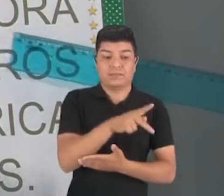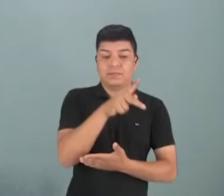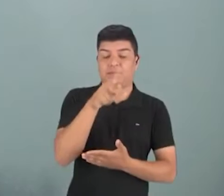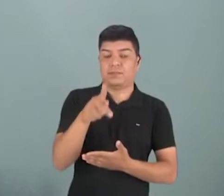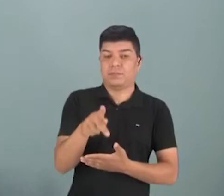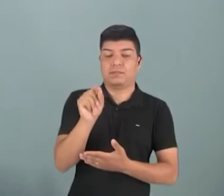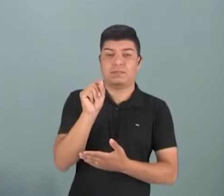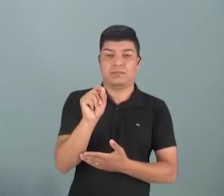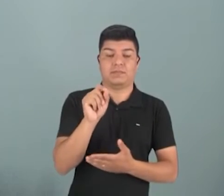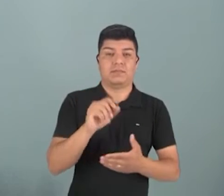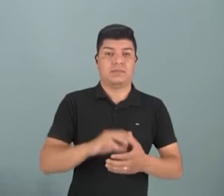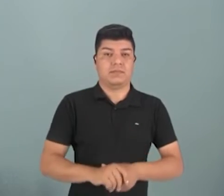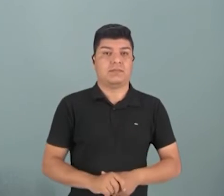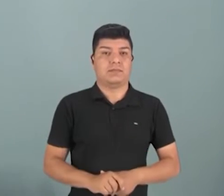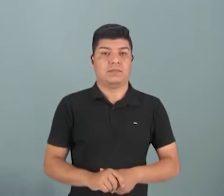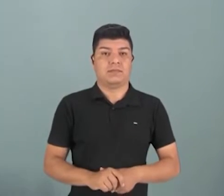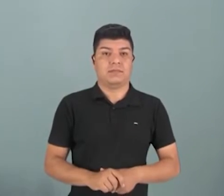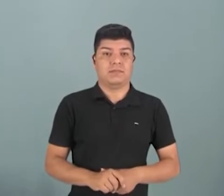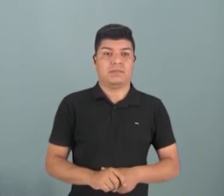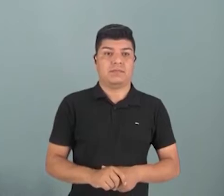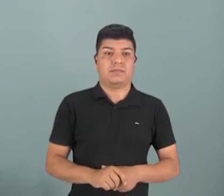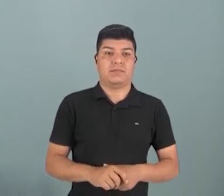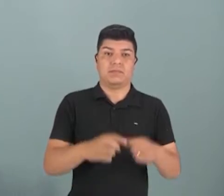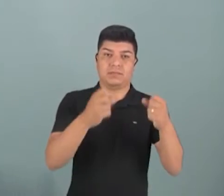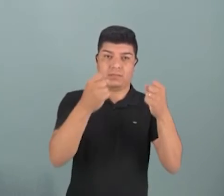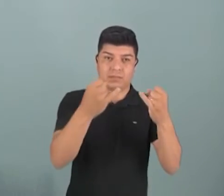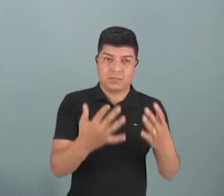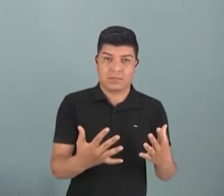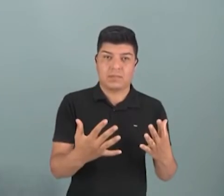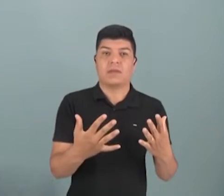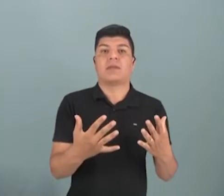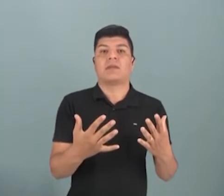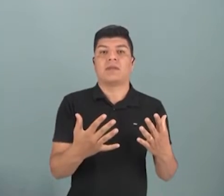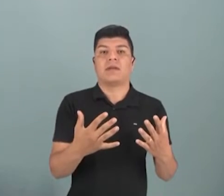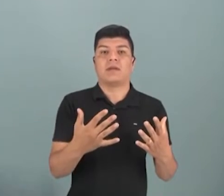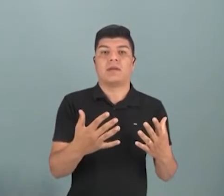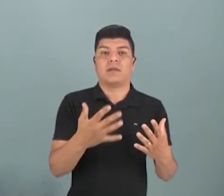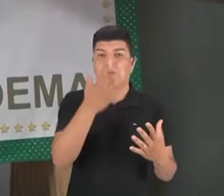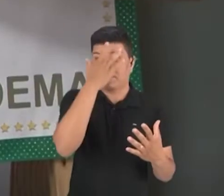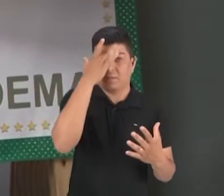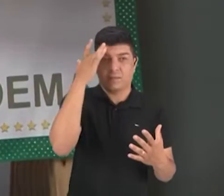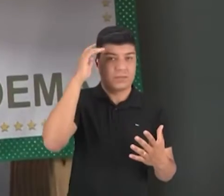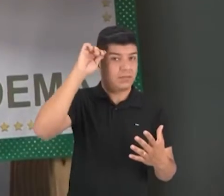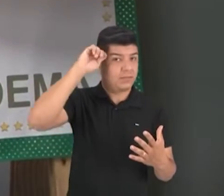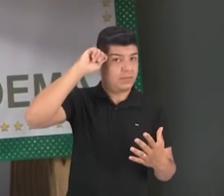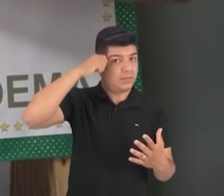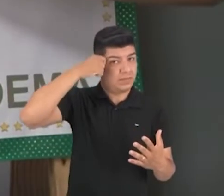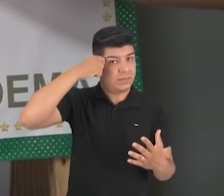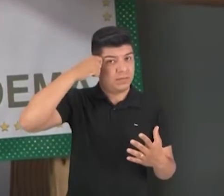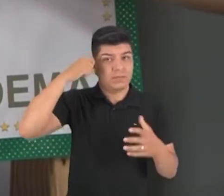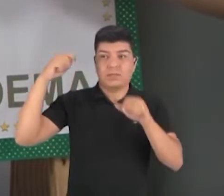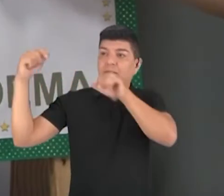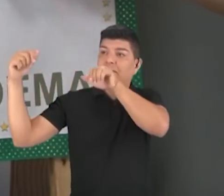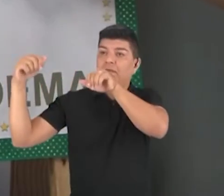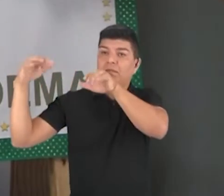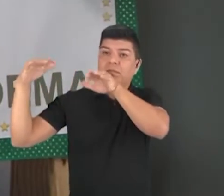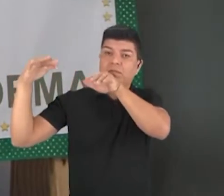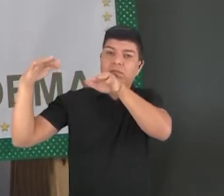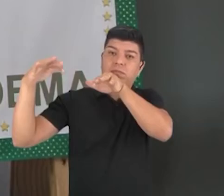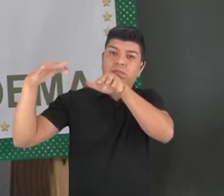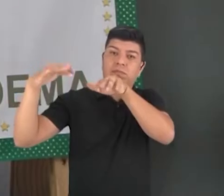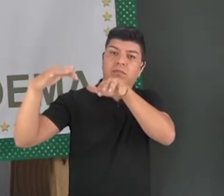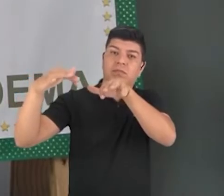professora conta que os negros Vieram